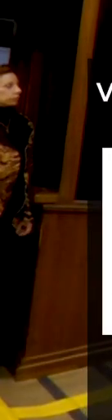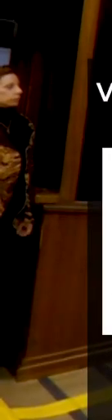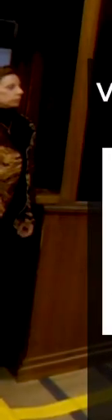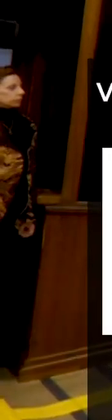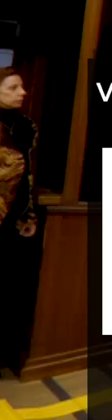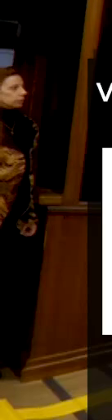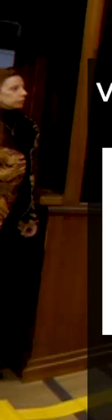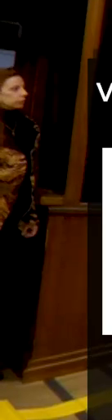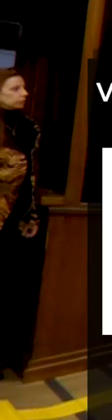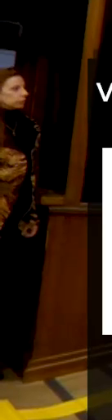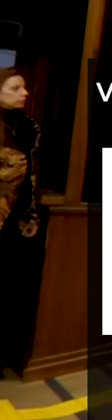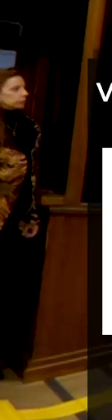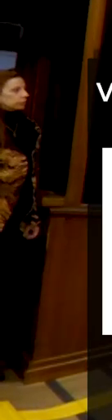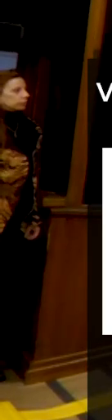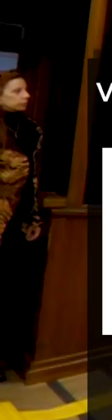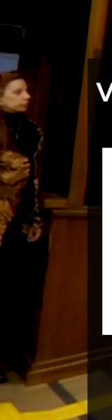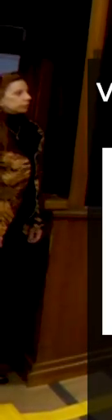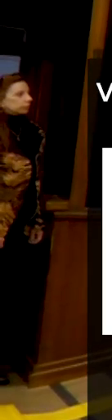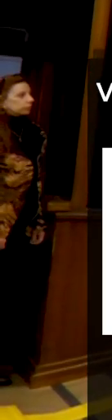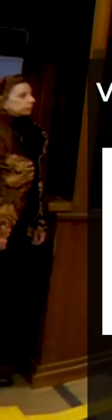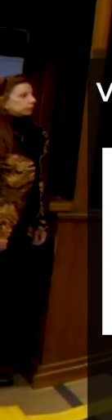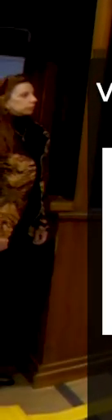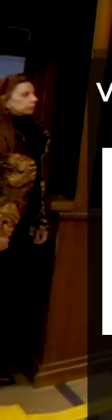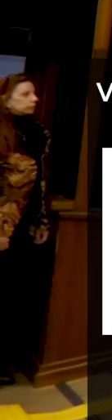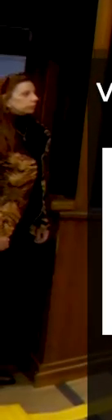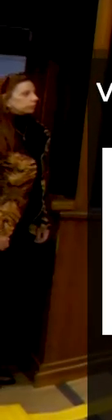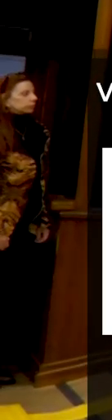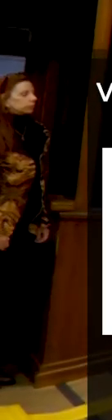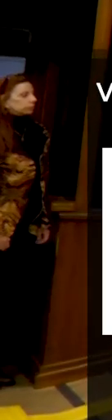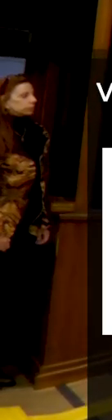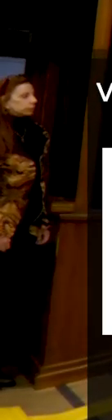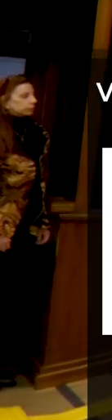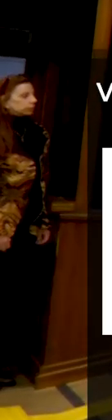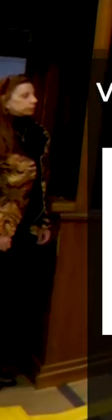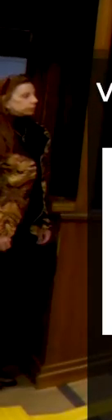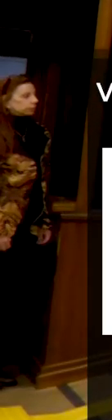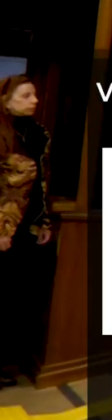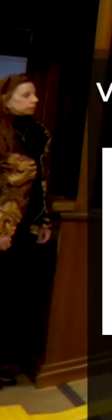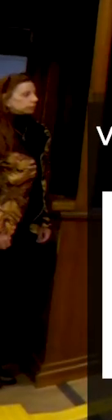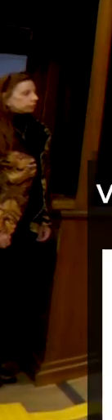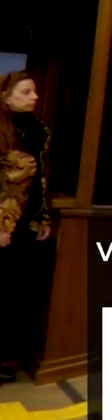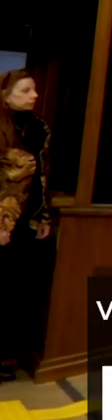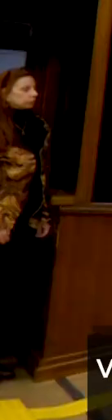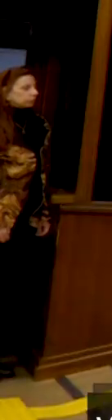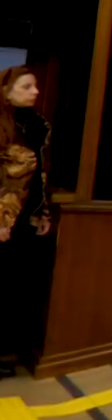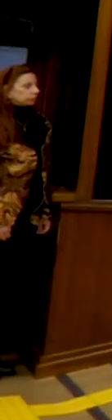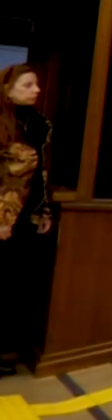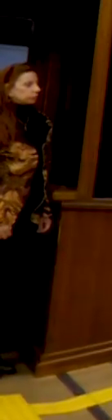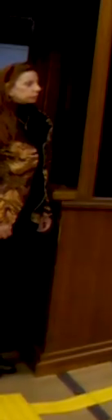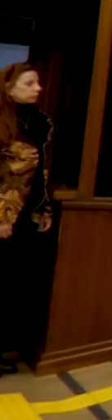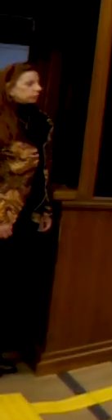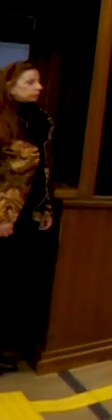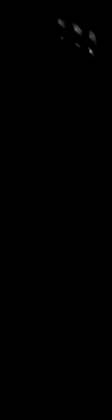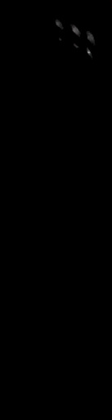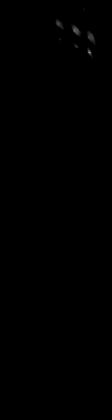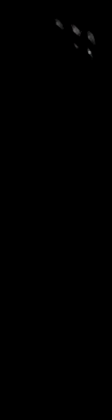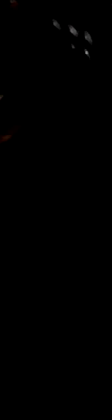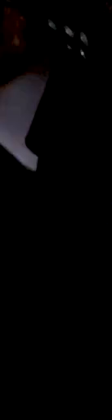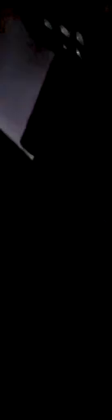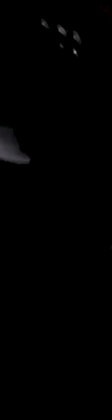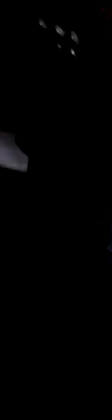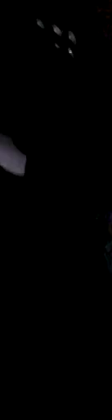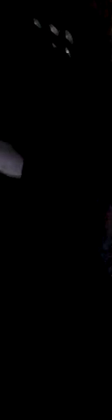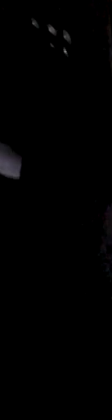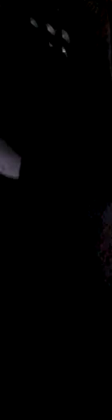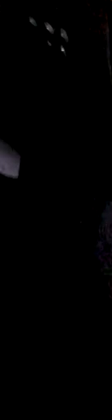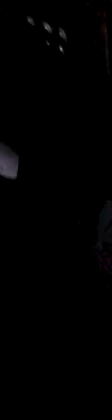Ludringen celebrou os 25 anos de história durante homenagem na Câmara de Vereadores de Caxias do Sul na noite desta terça-feira. A